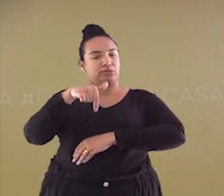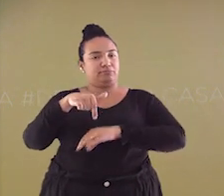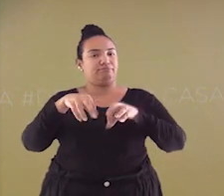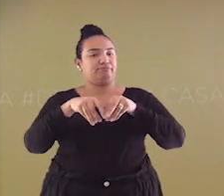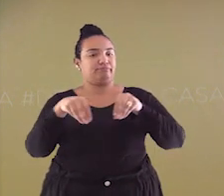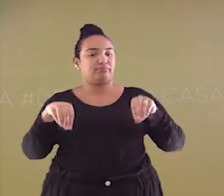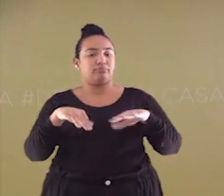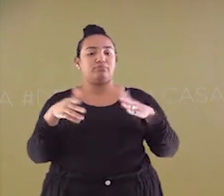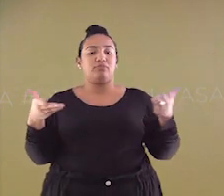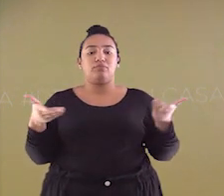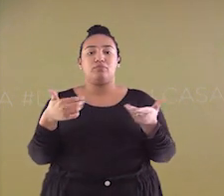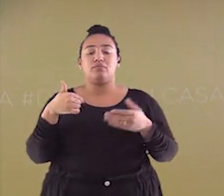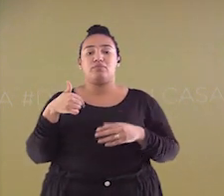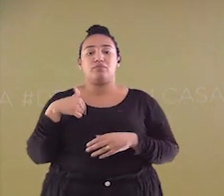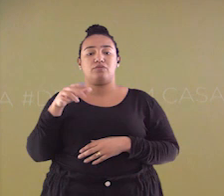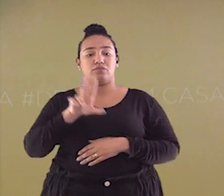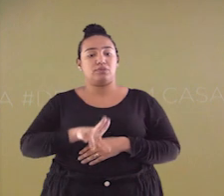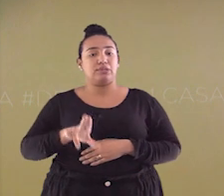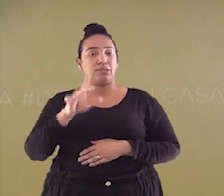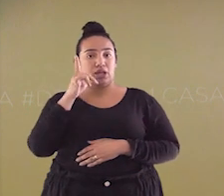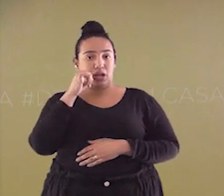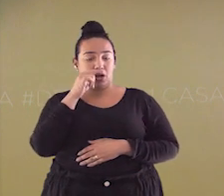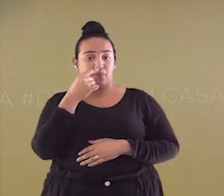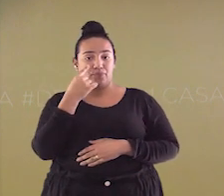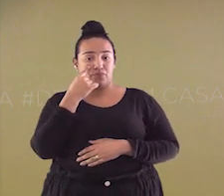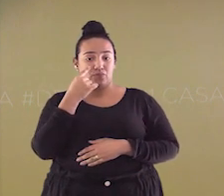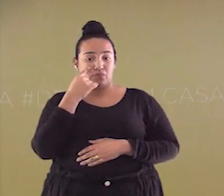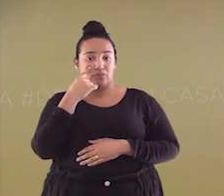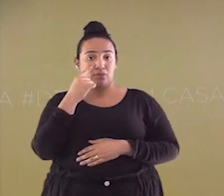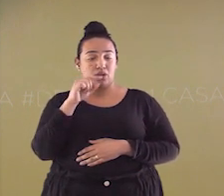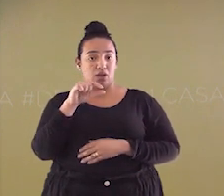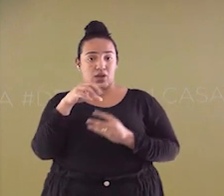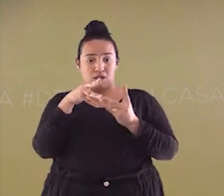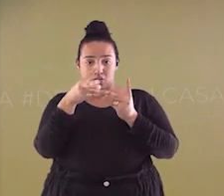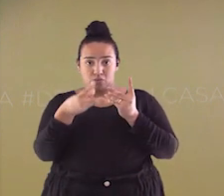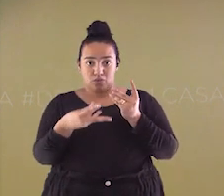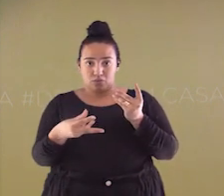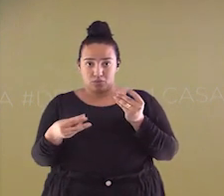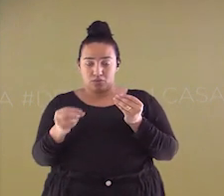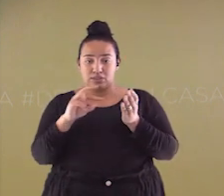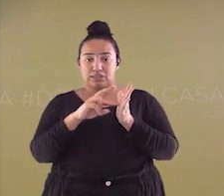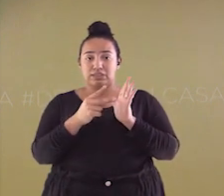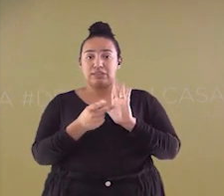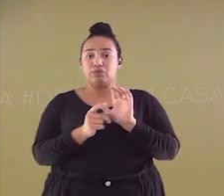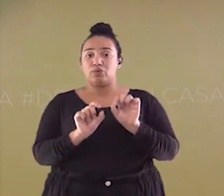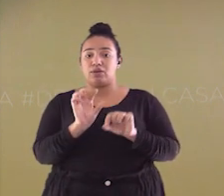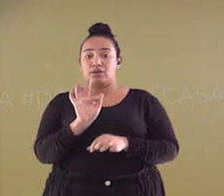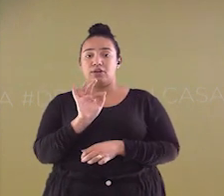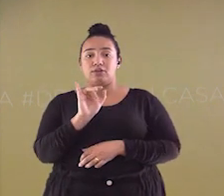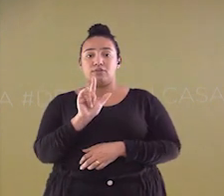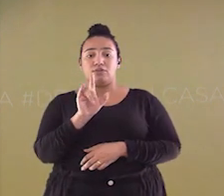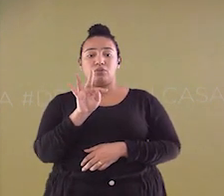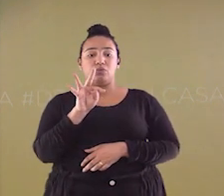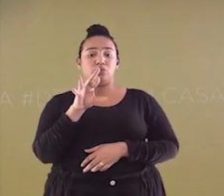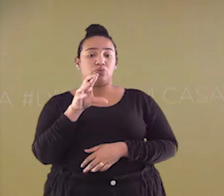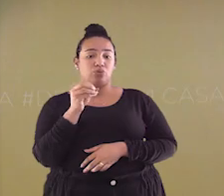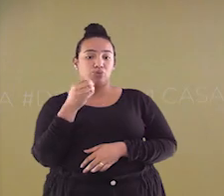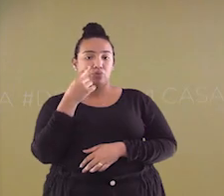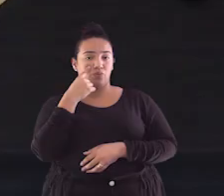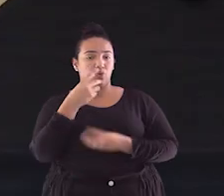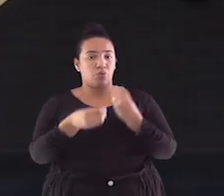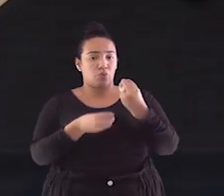E agora eu vou colocar a água. O algodão vai funcionar como um filtro. Vamos ver como a água passa por esse